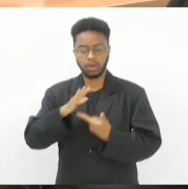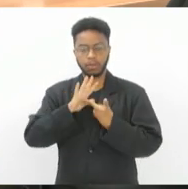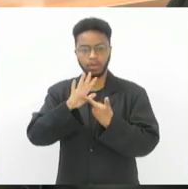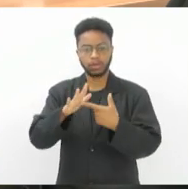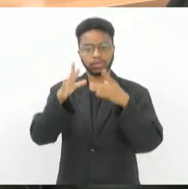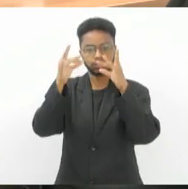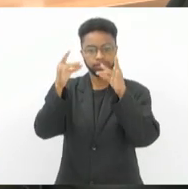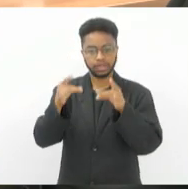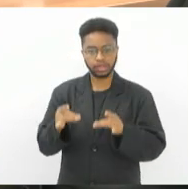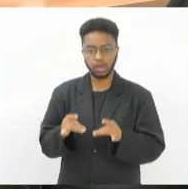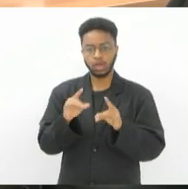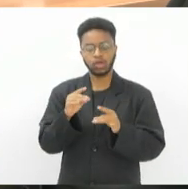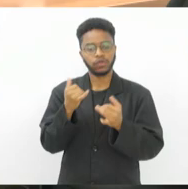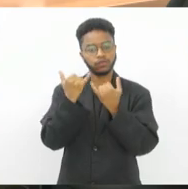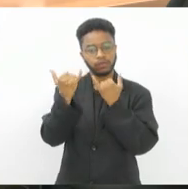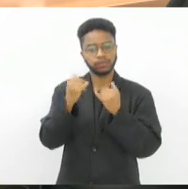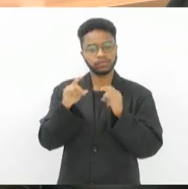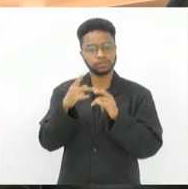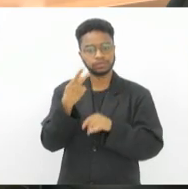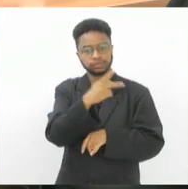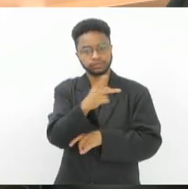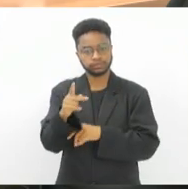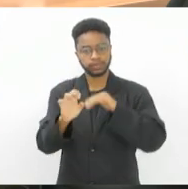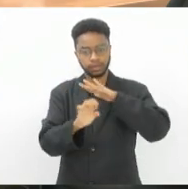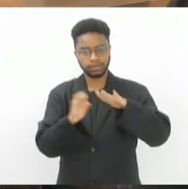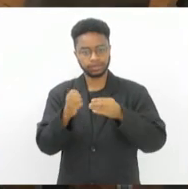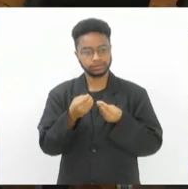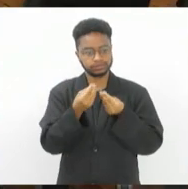das empresas que recebem este tipo de incentivo.